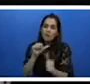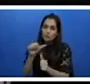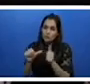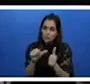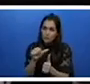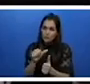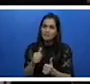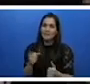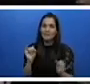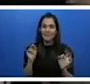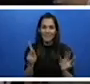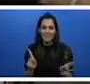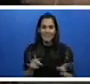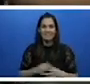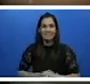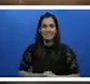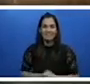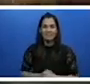transformação, certo?